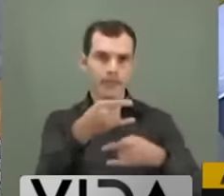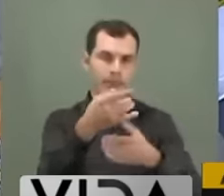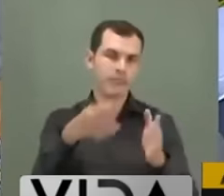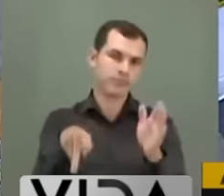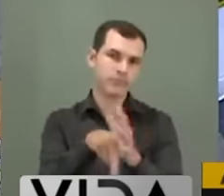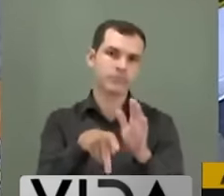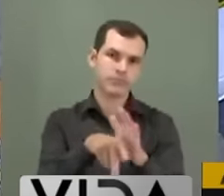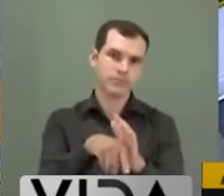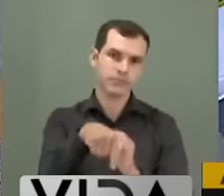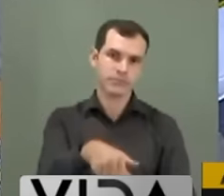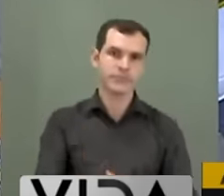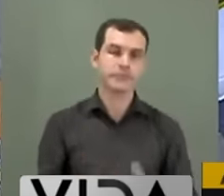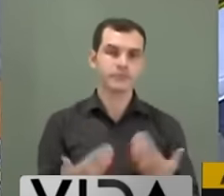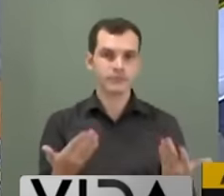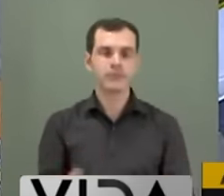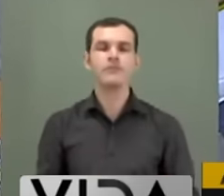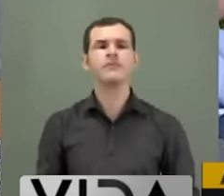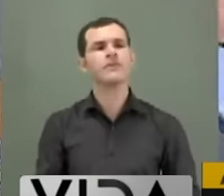senhor presidente, porque